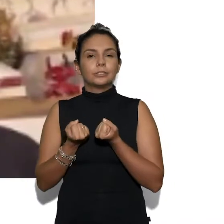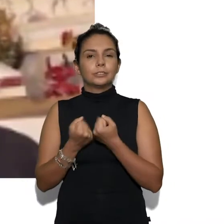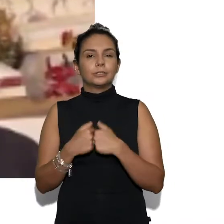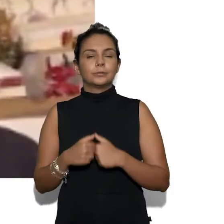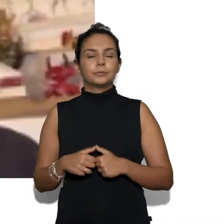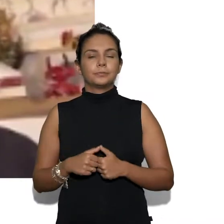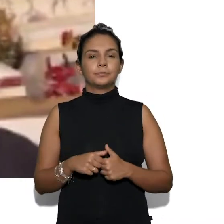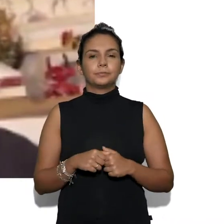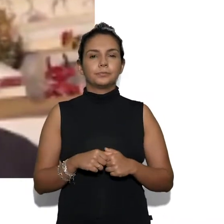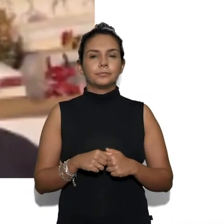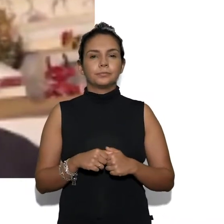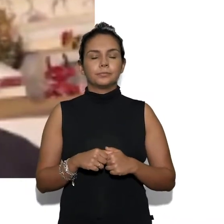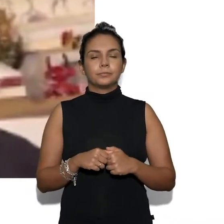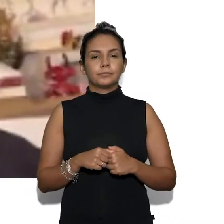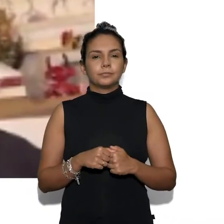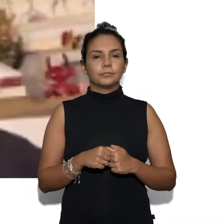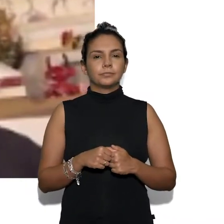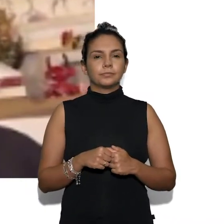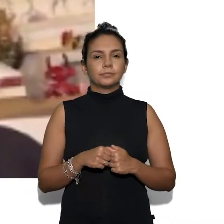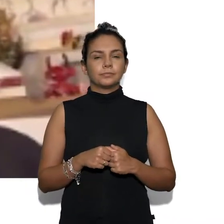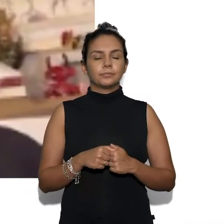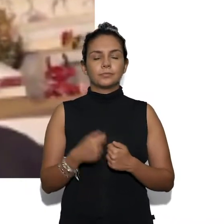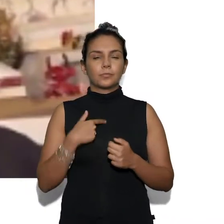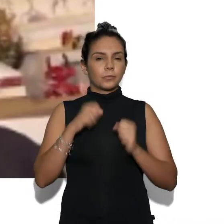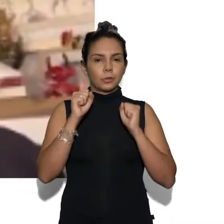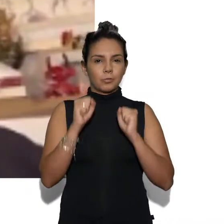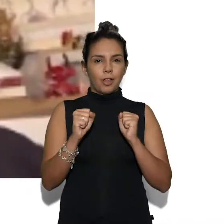sobretudo isso, é sobretudo um esforço, e por isso